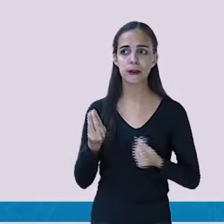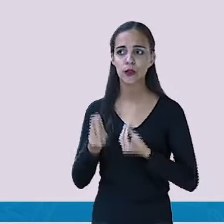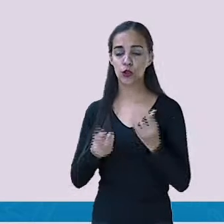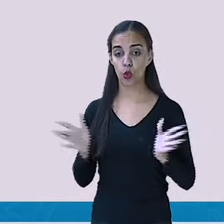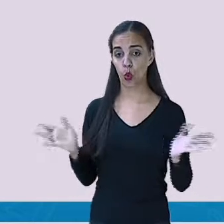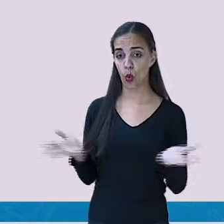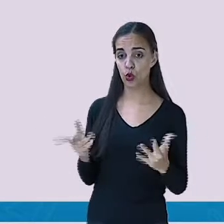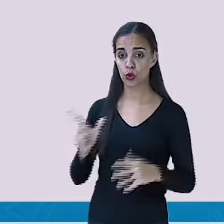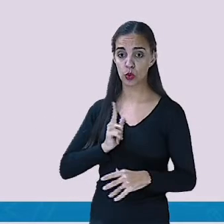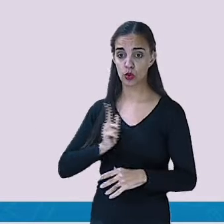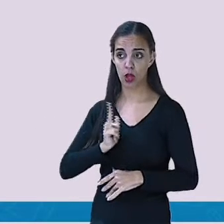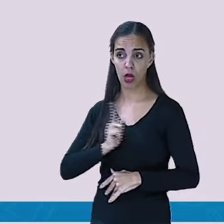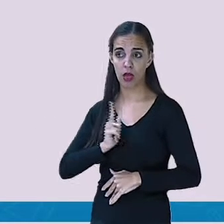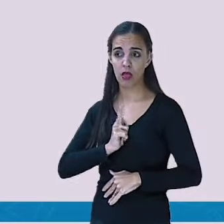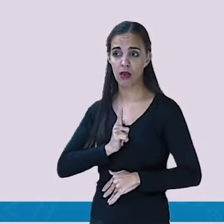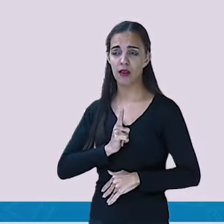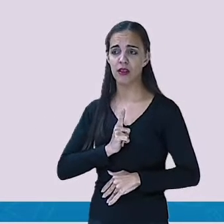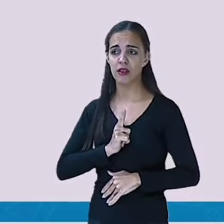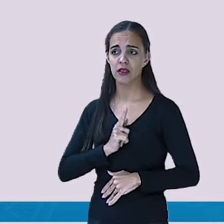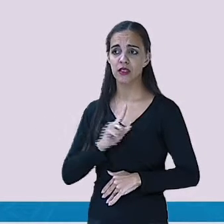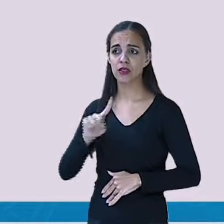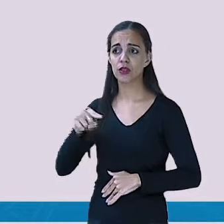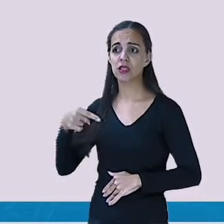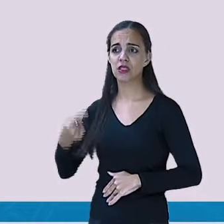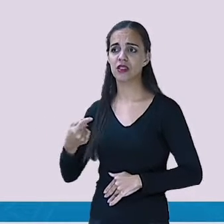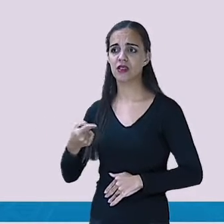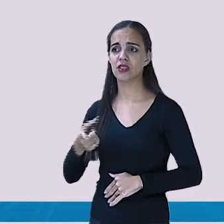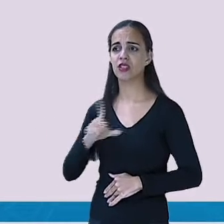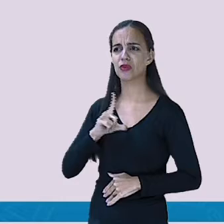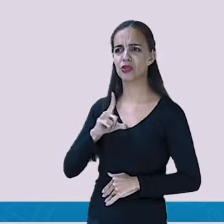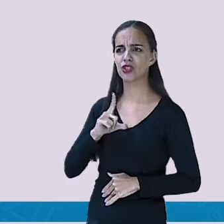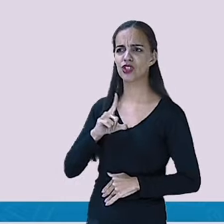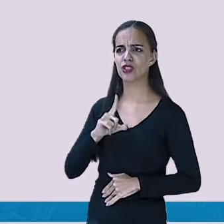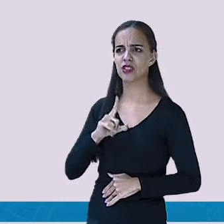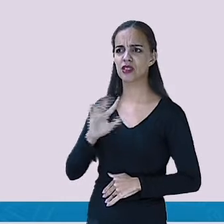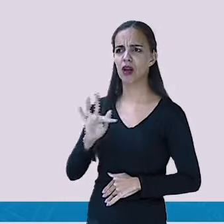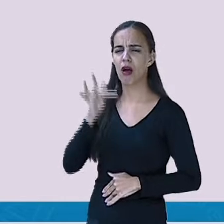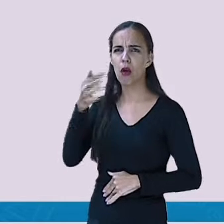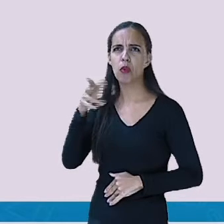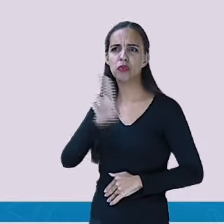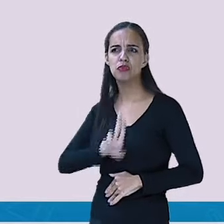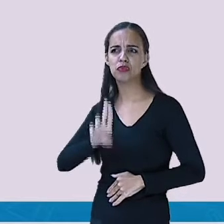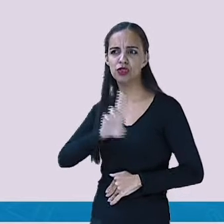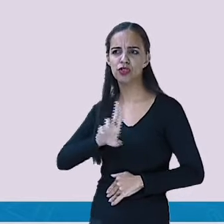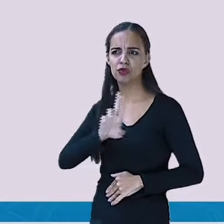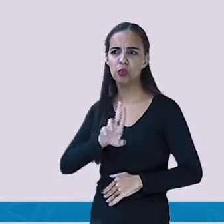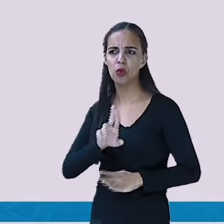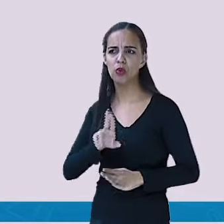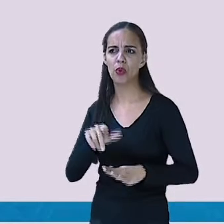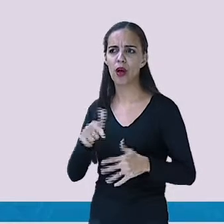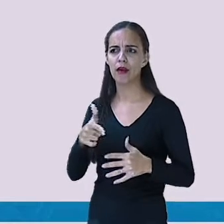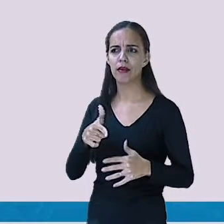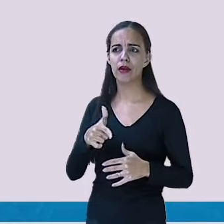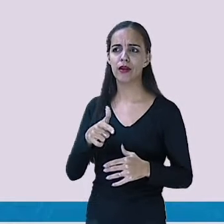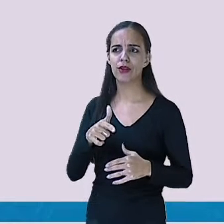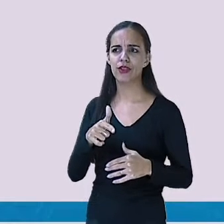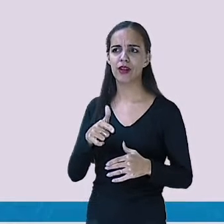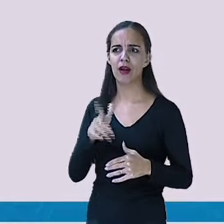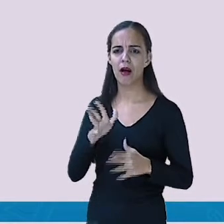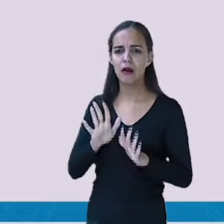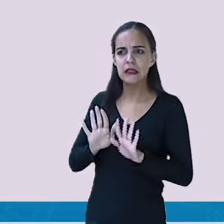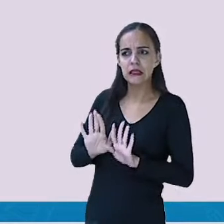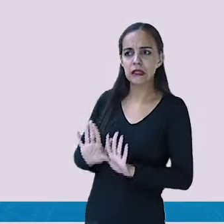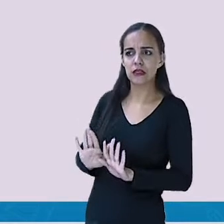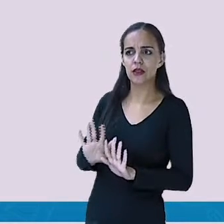tenho hoje, será que eu sei utilizar de modo a